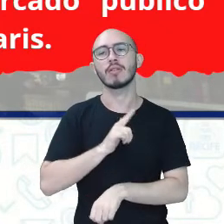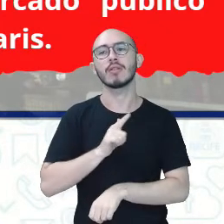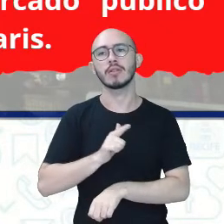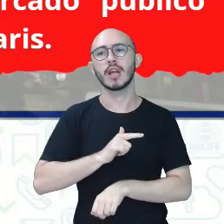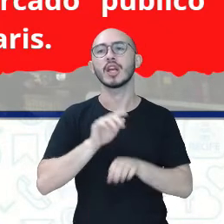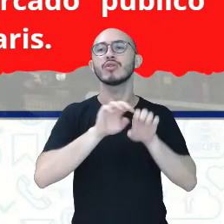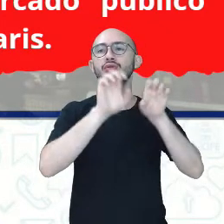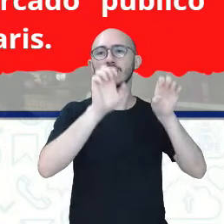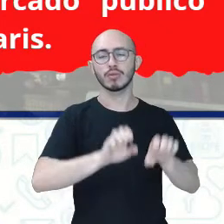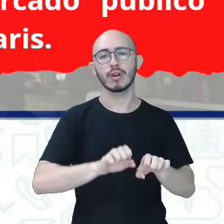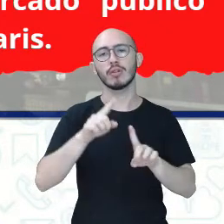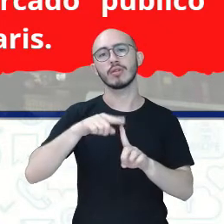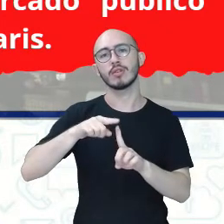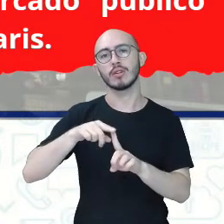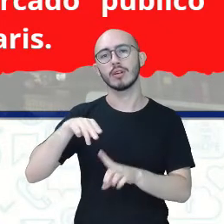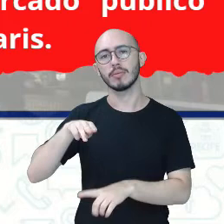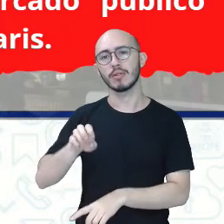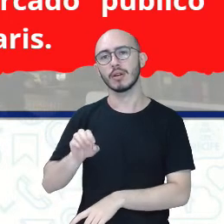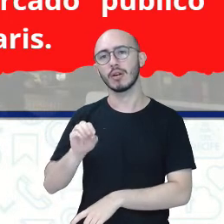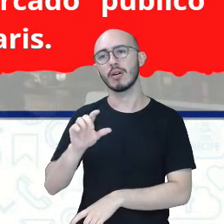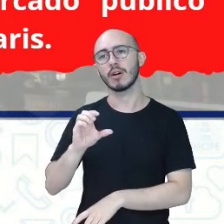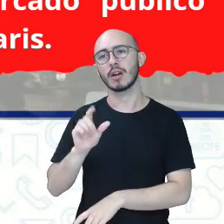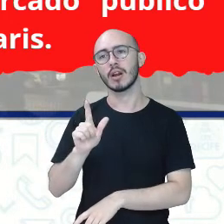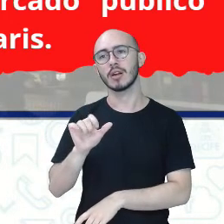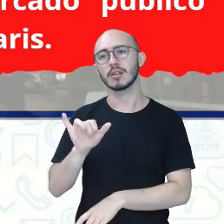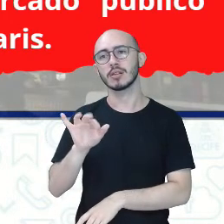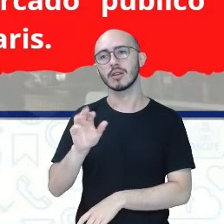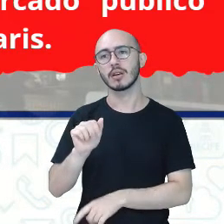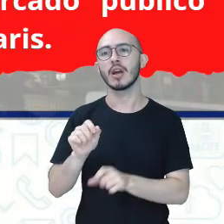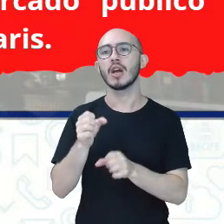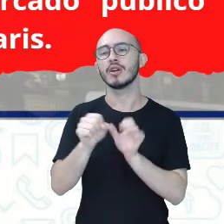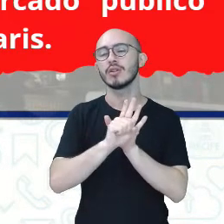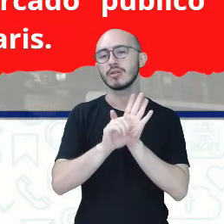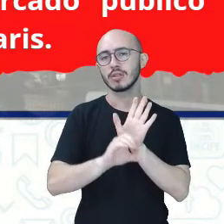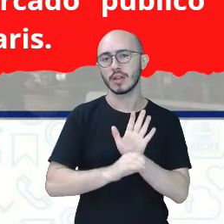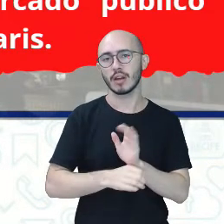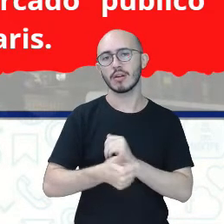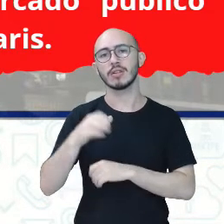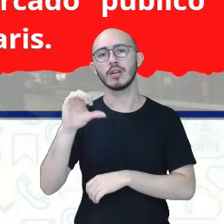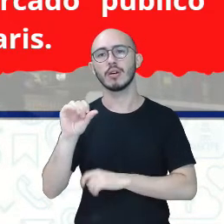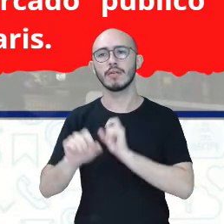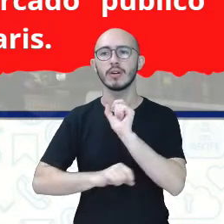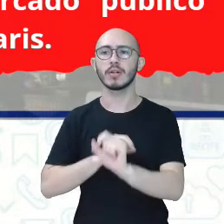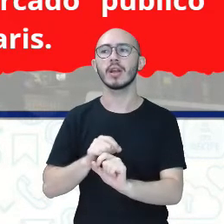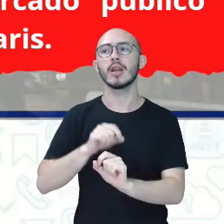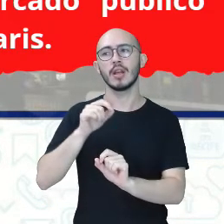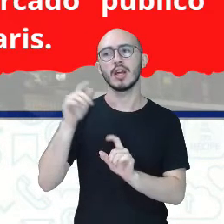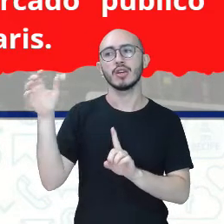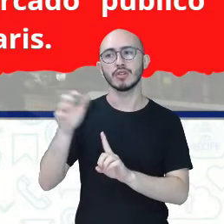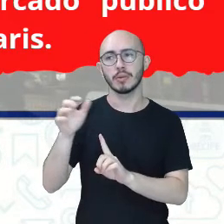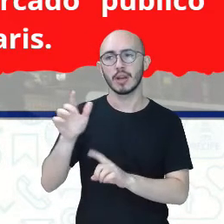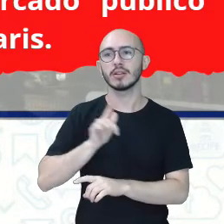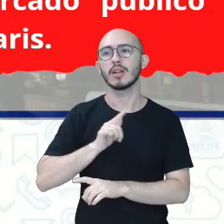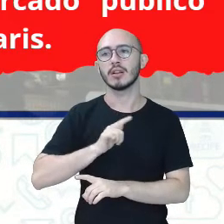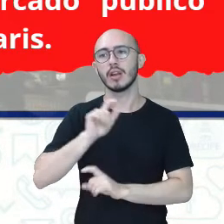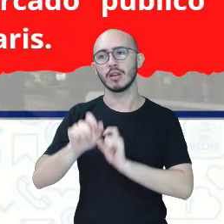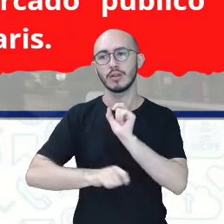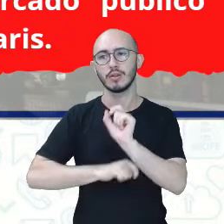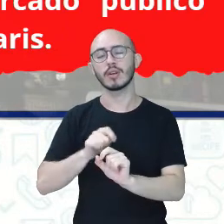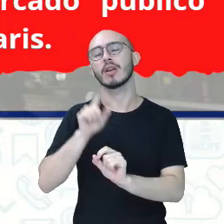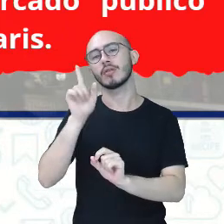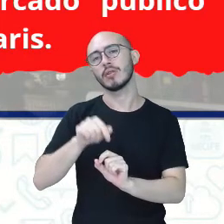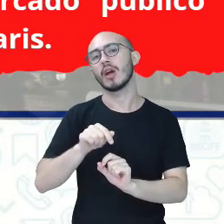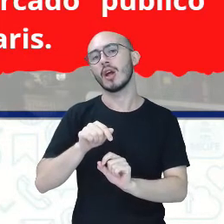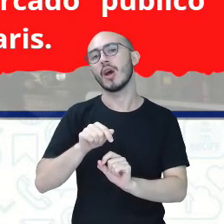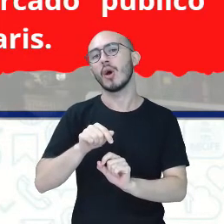estrutura neoclássica dos mercados europeus do século XIX, inspirado inclusive no mercado público de Grenelle, né, em Paris,